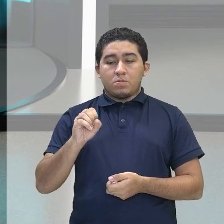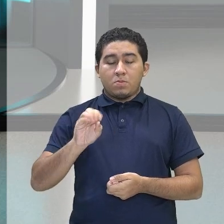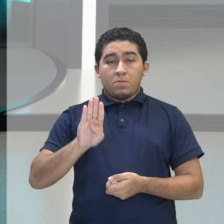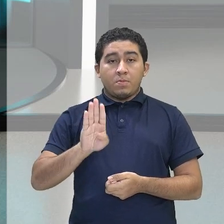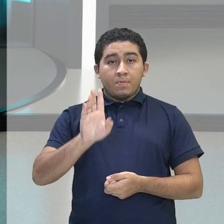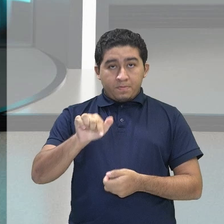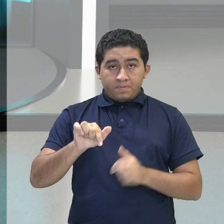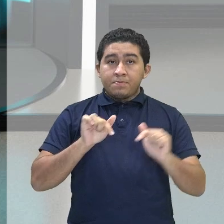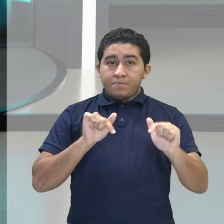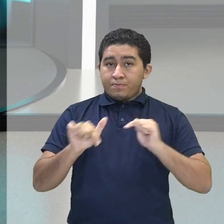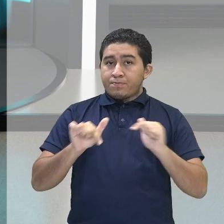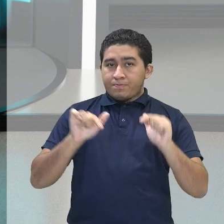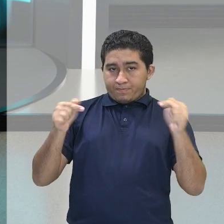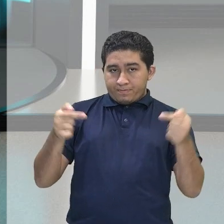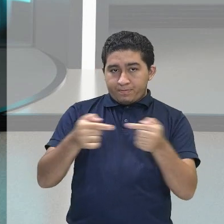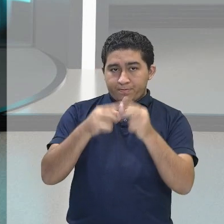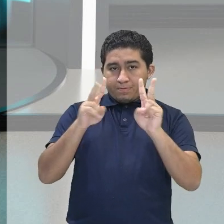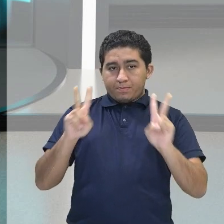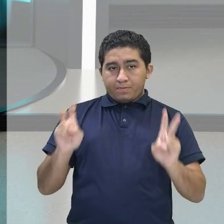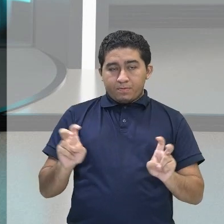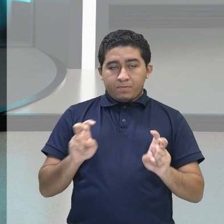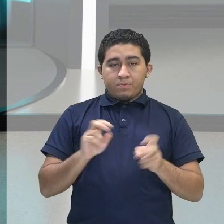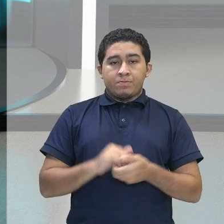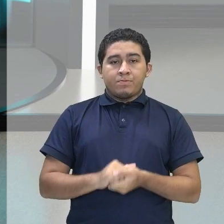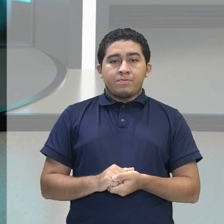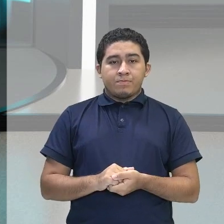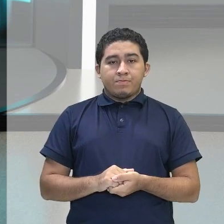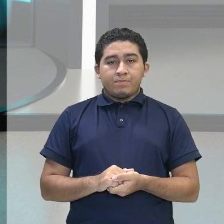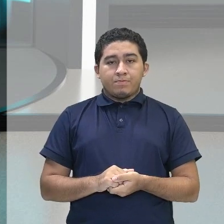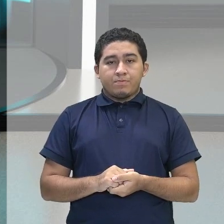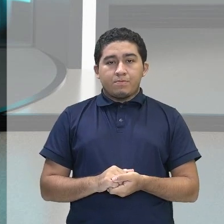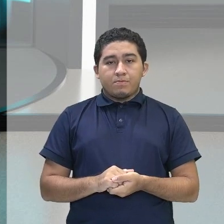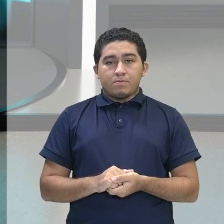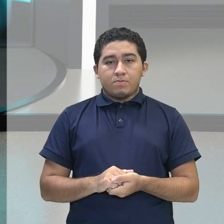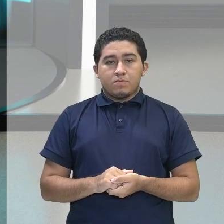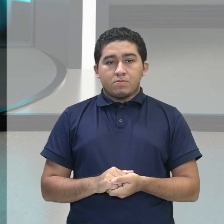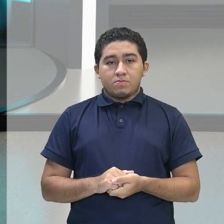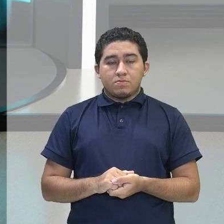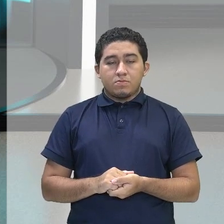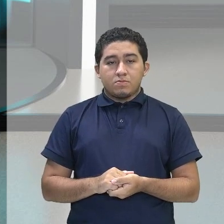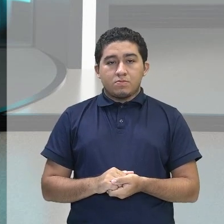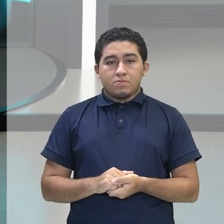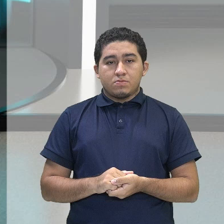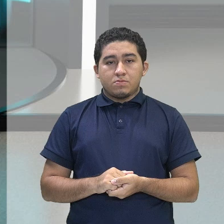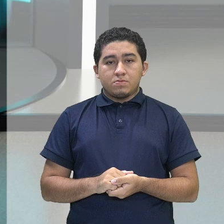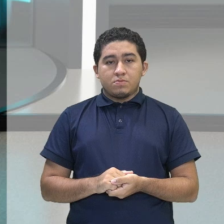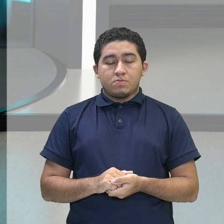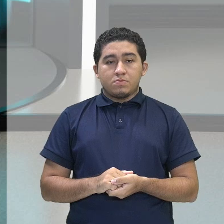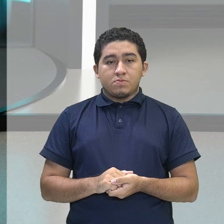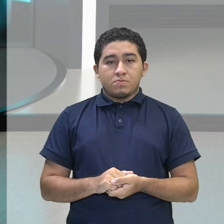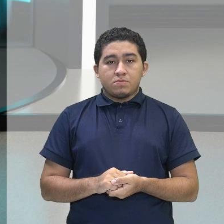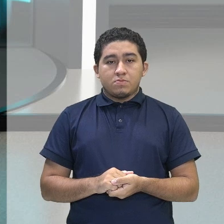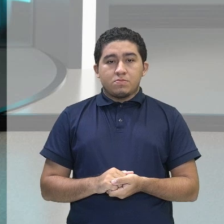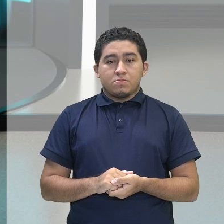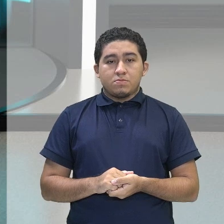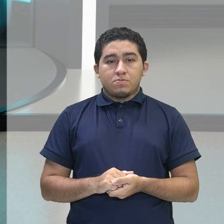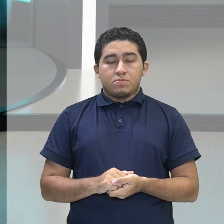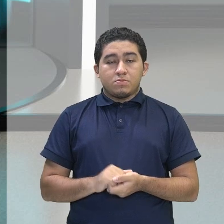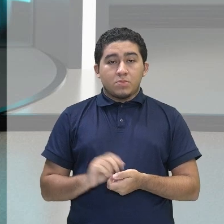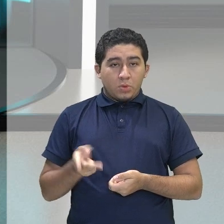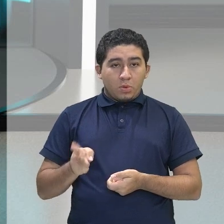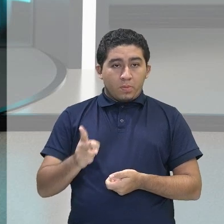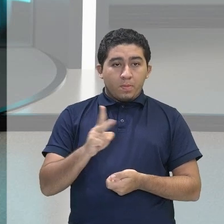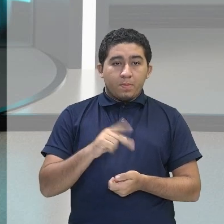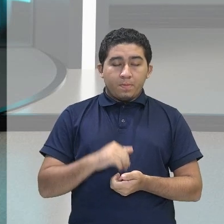está falando sobre isso também. Carreira, né? Science, computer e job, que é o trabalho. Continuando.